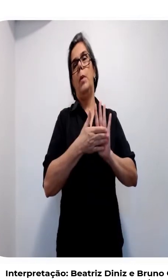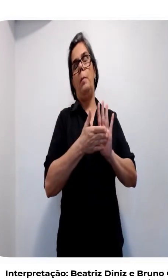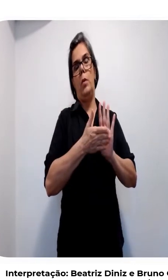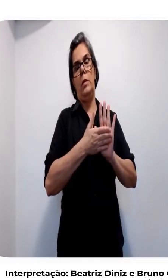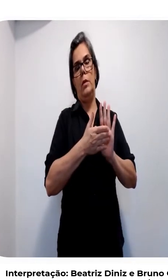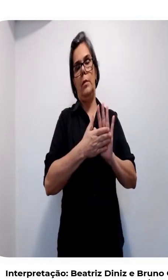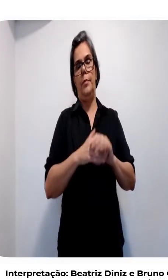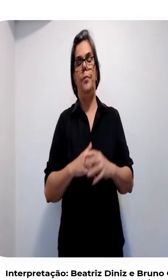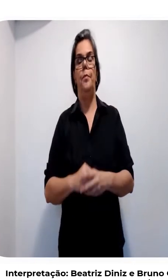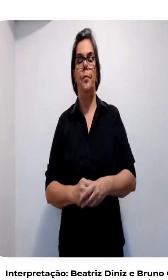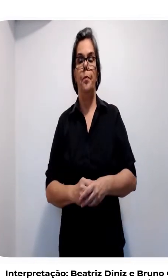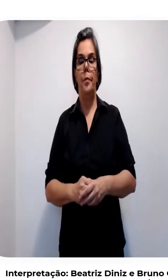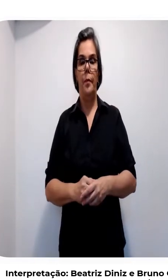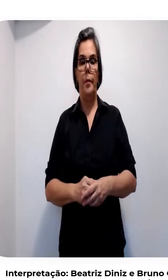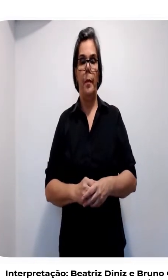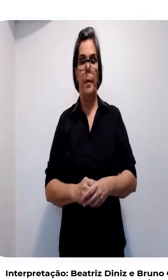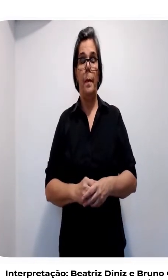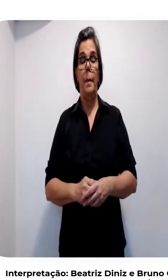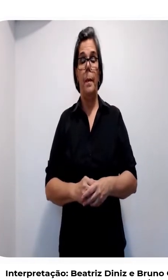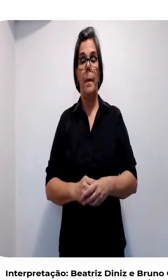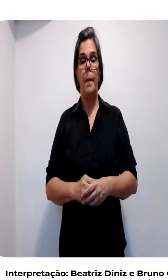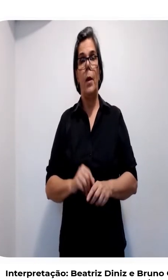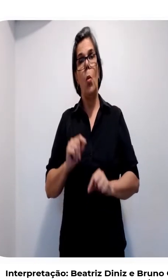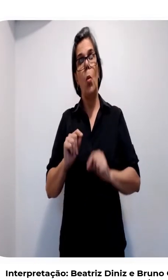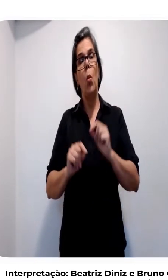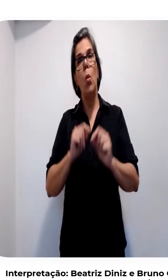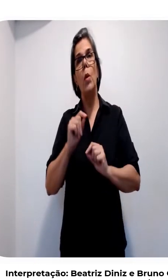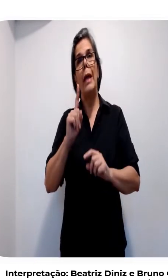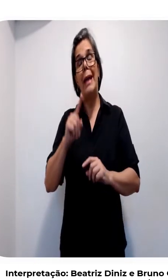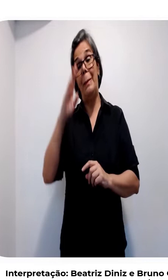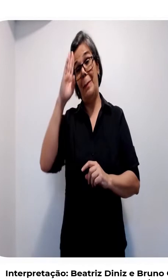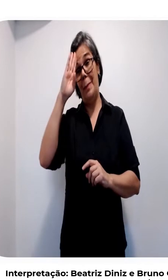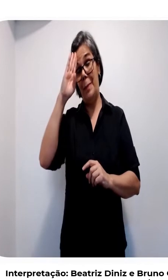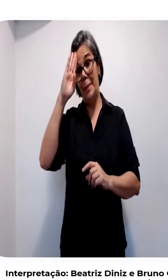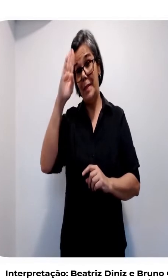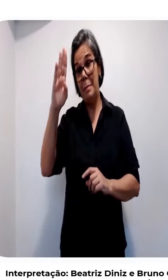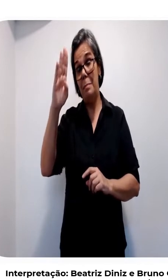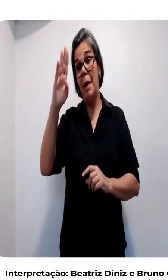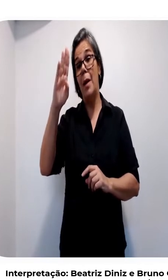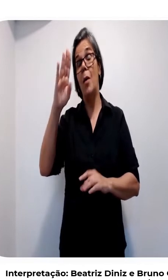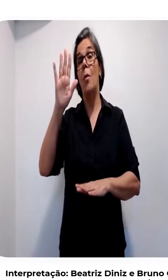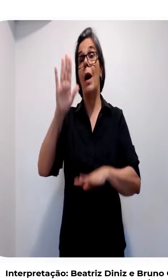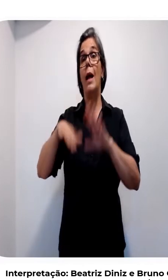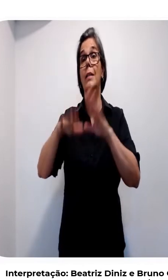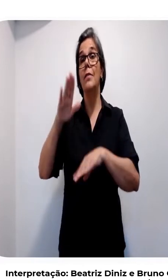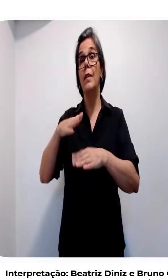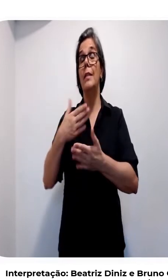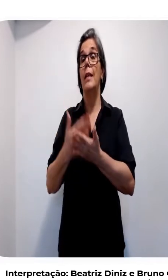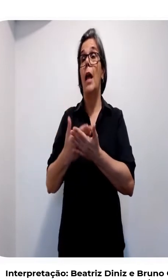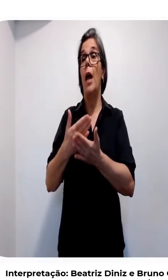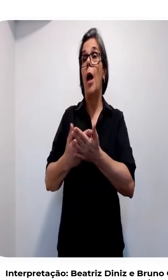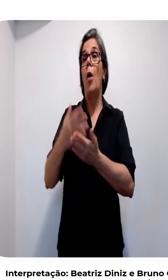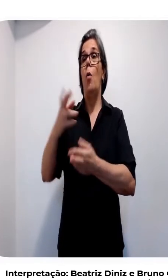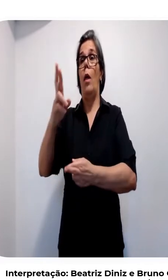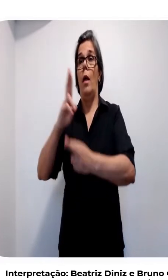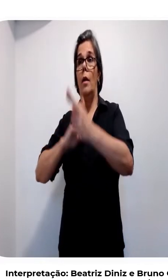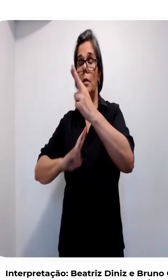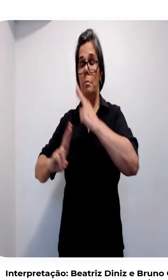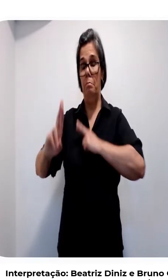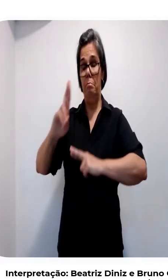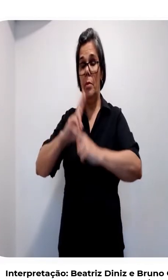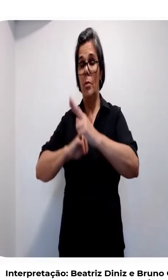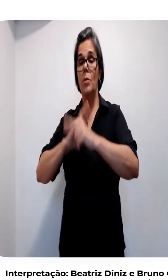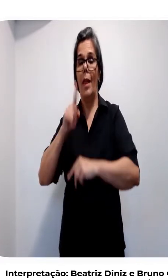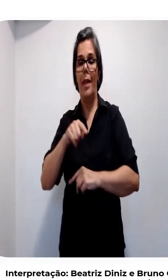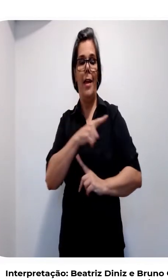O que é mais produtivo que a gente tem recebido assim, de retorno, às vezes nas aulas e tudo mais, é o que realmente, como a Vitória